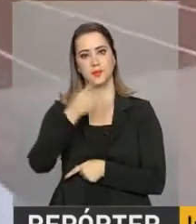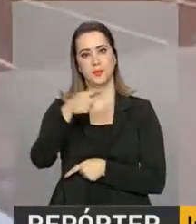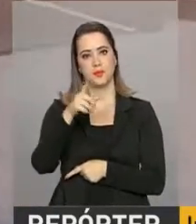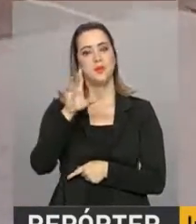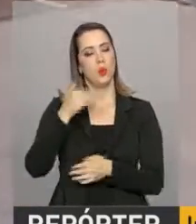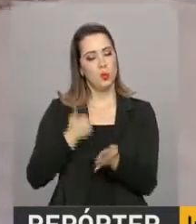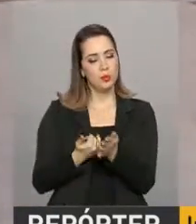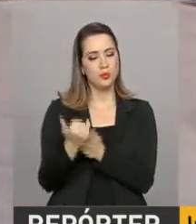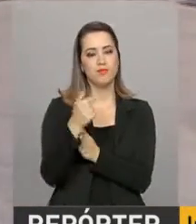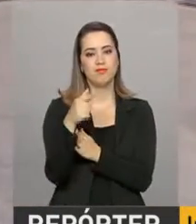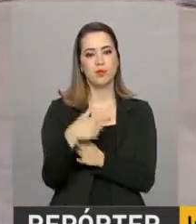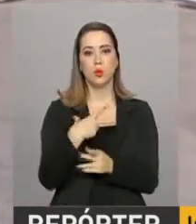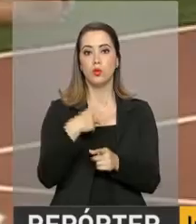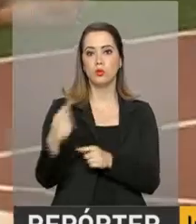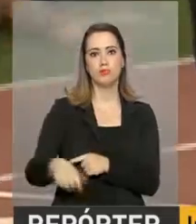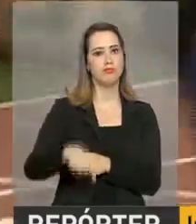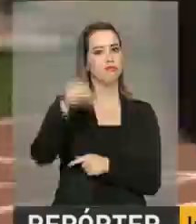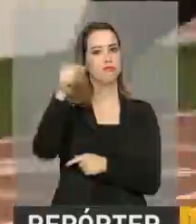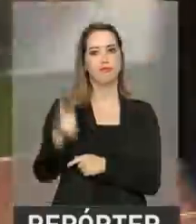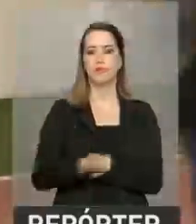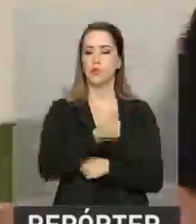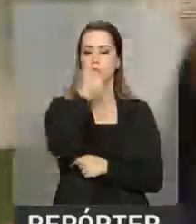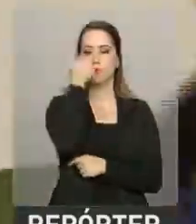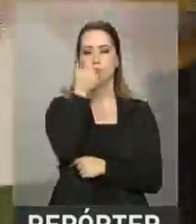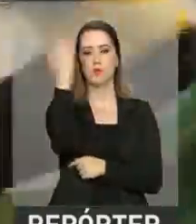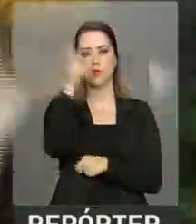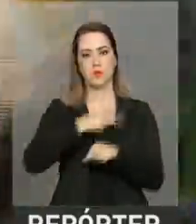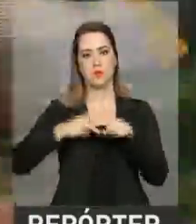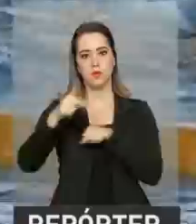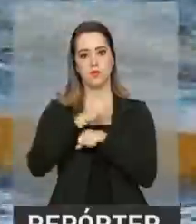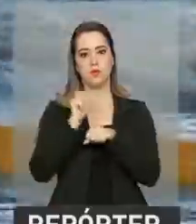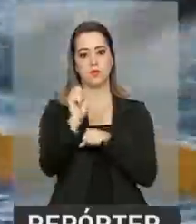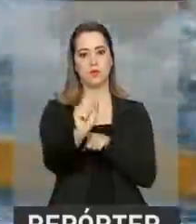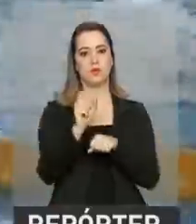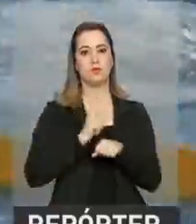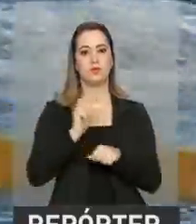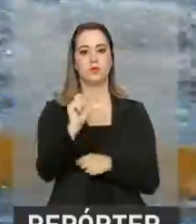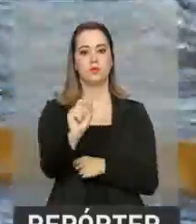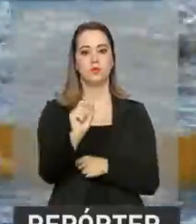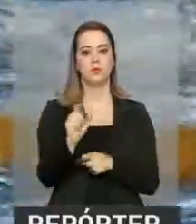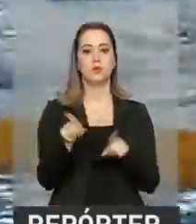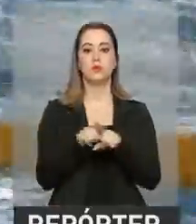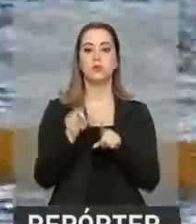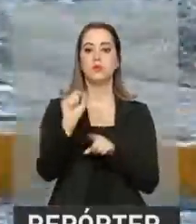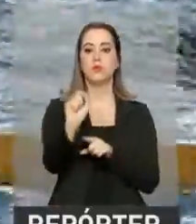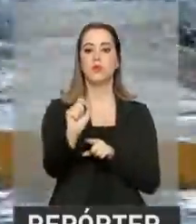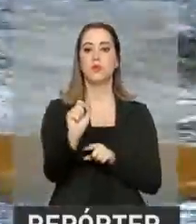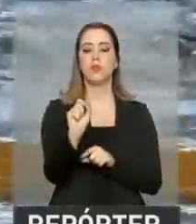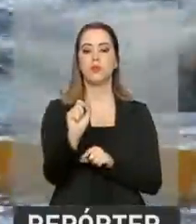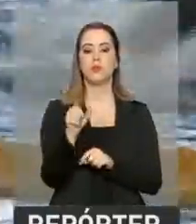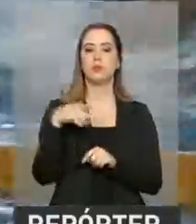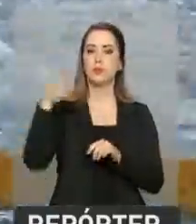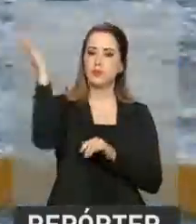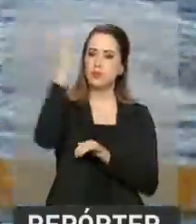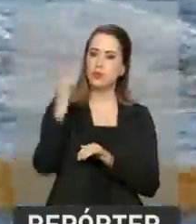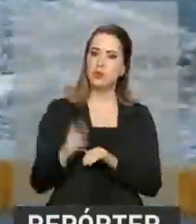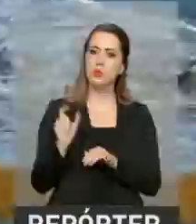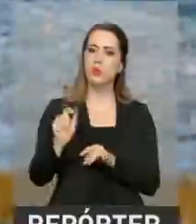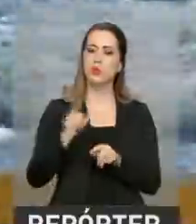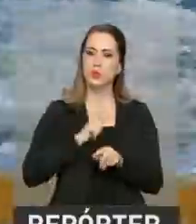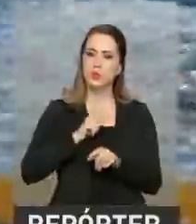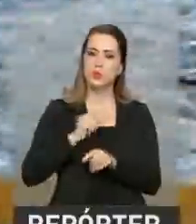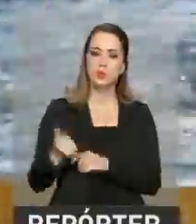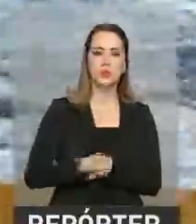candidato a garantir vários lugares no pódio durante os jogos do rio na natação o brasil também tem tradição de se